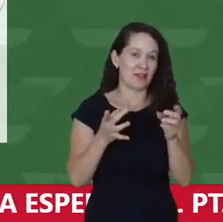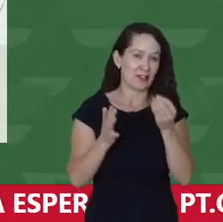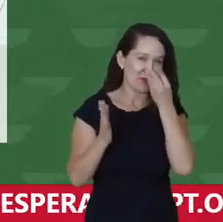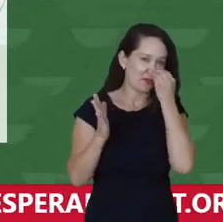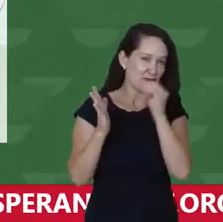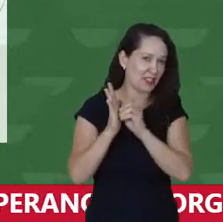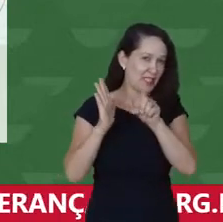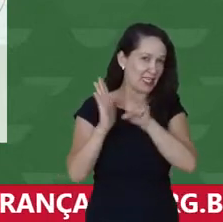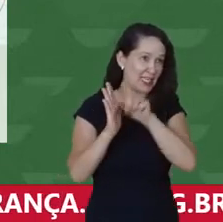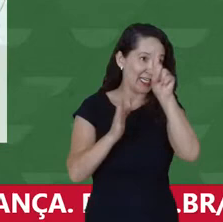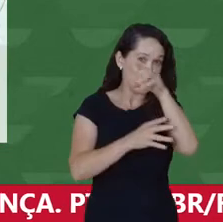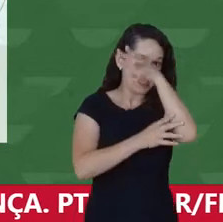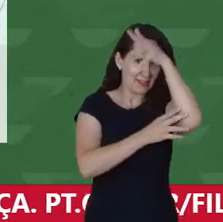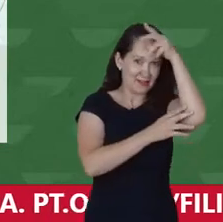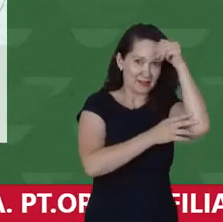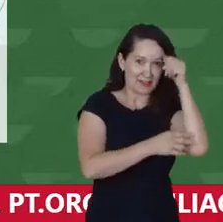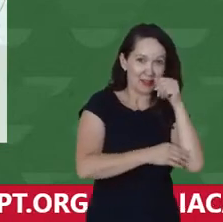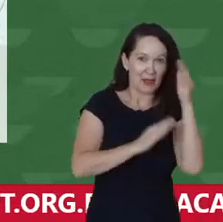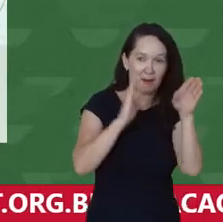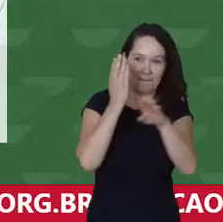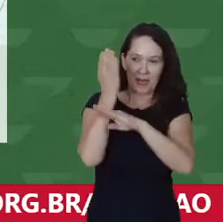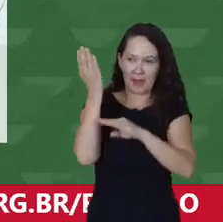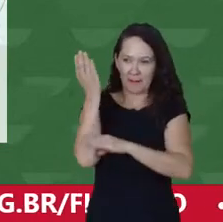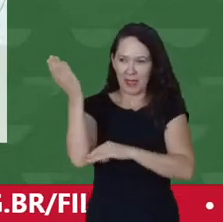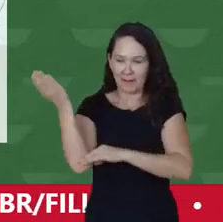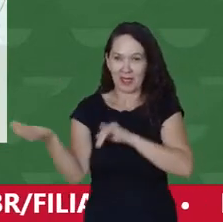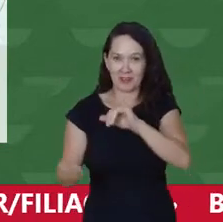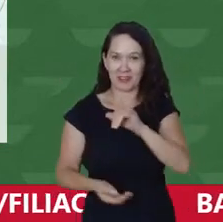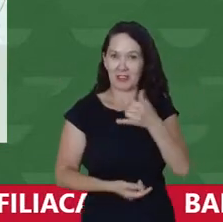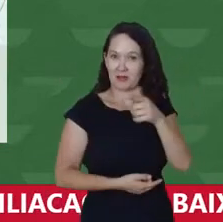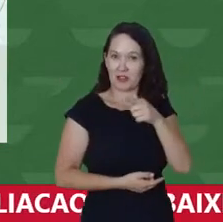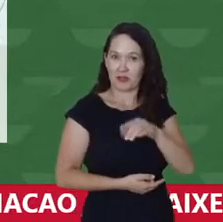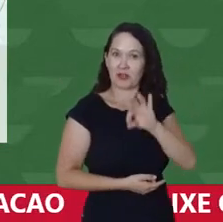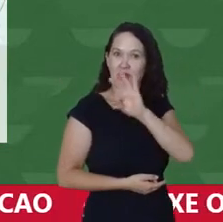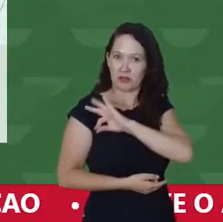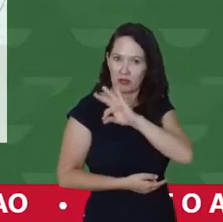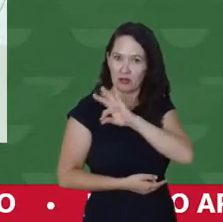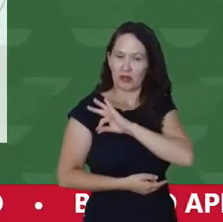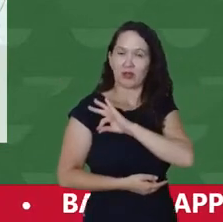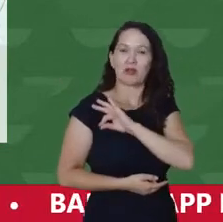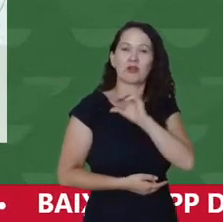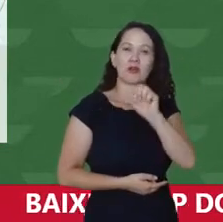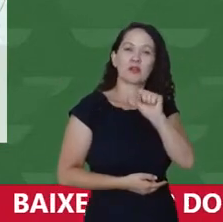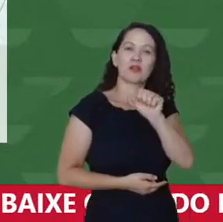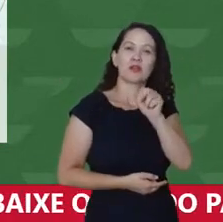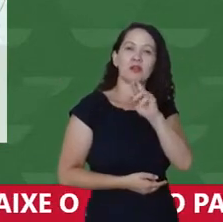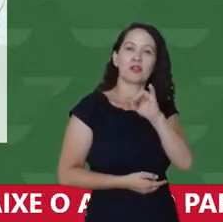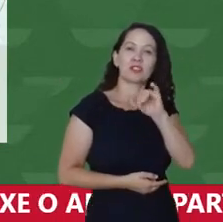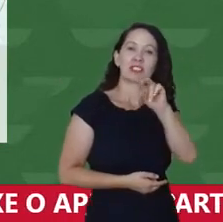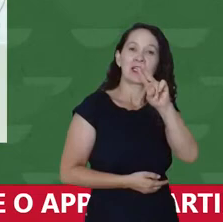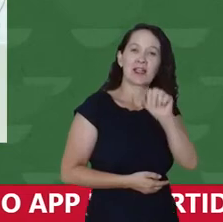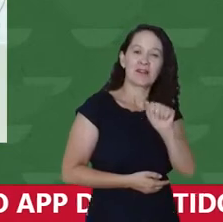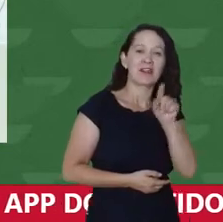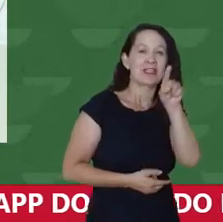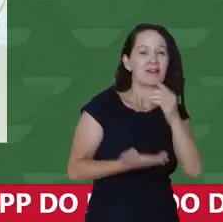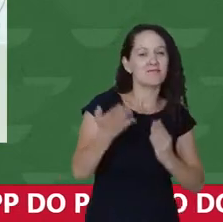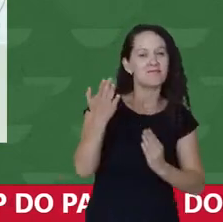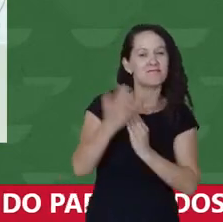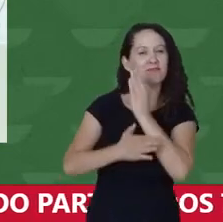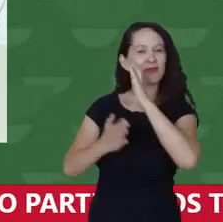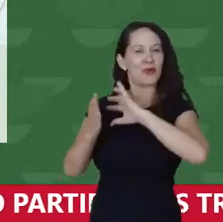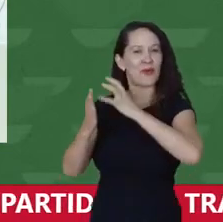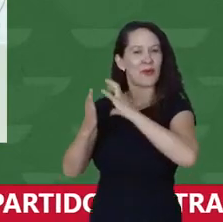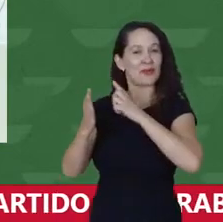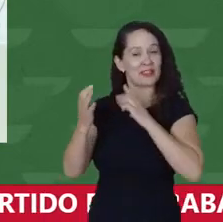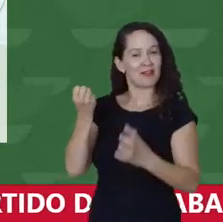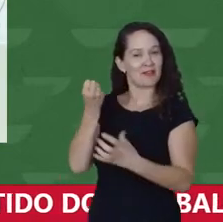na Amazonas, se não fosse o delegado Saraiva, que é um concursado com estabilidade, nós não